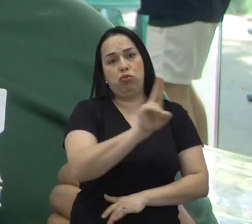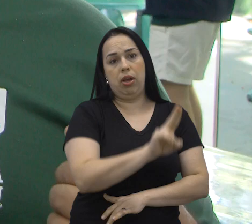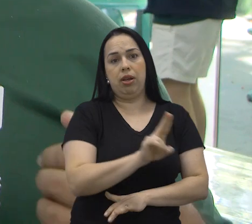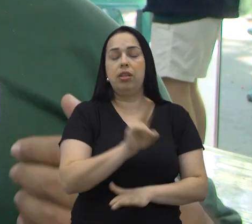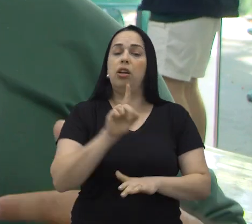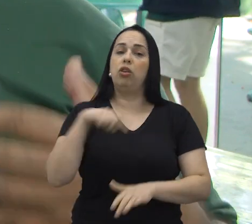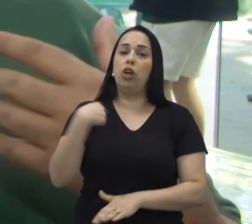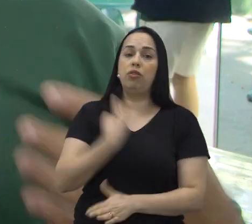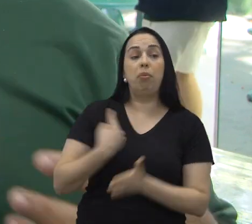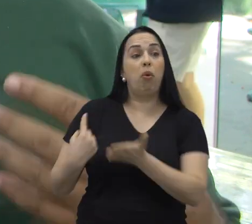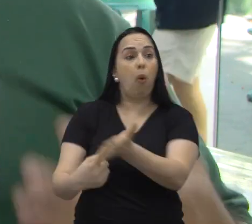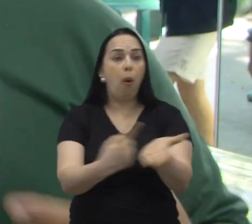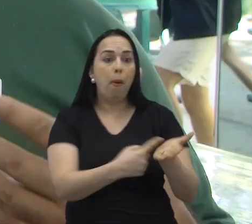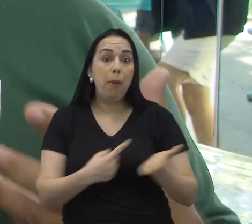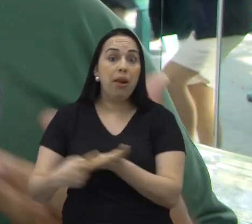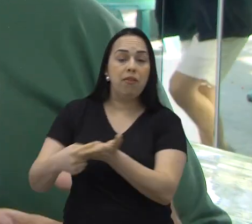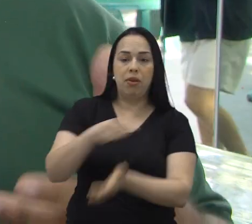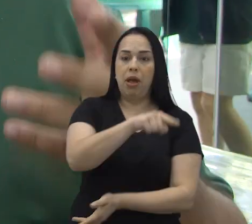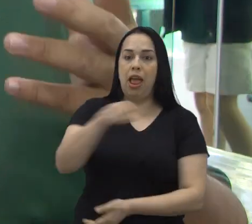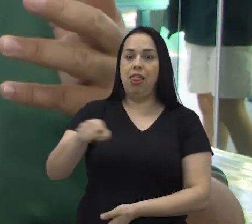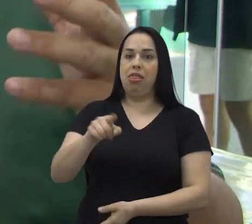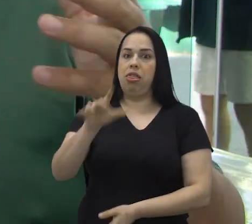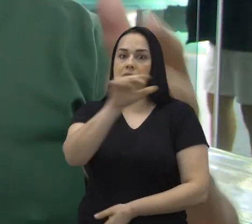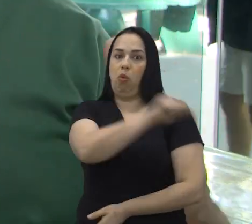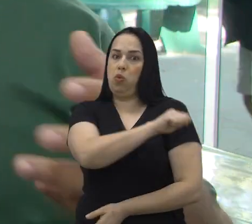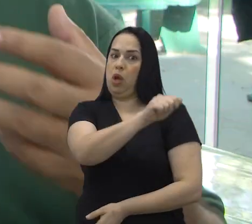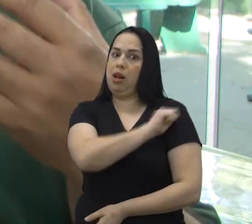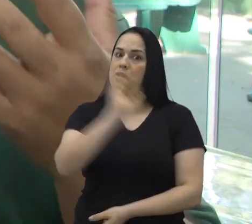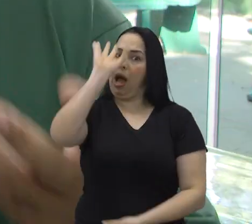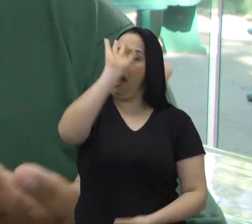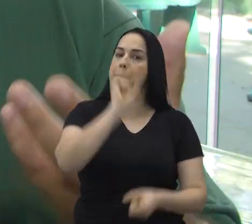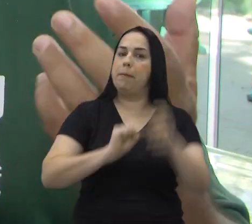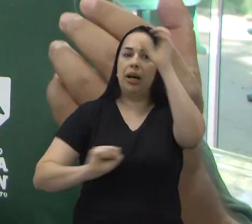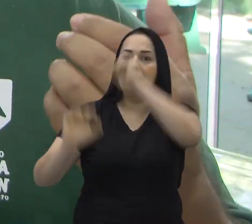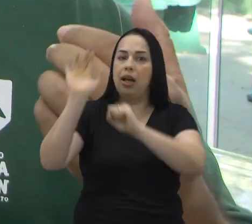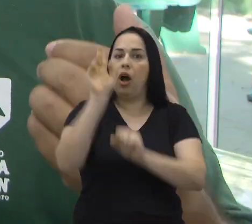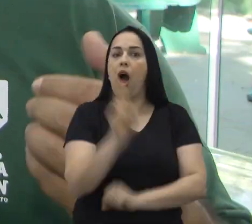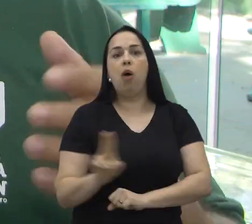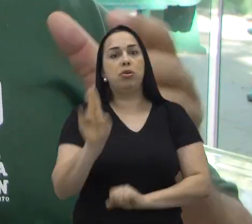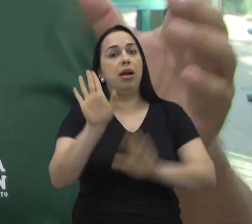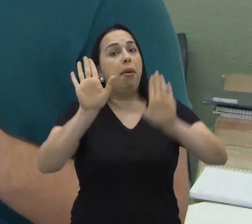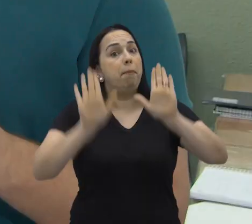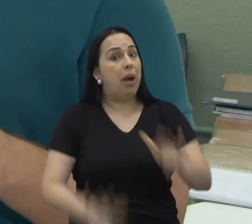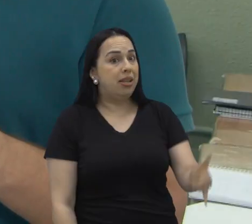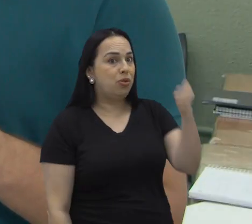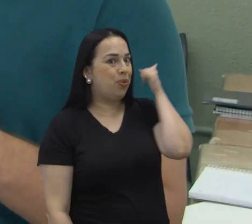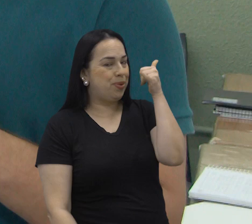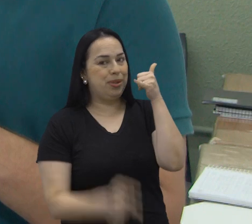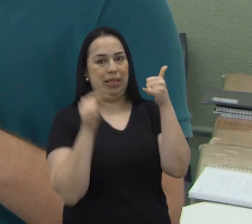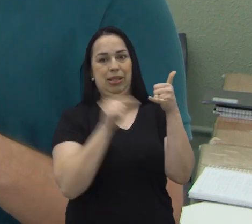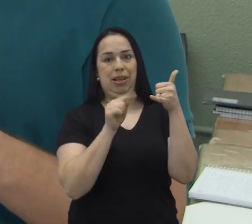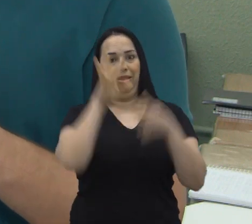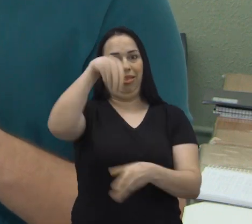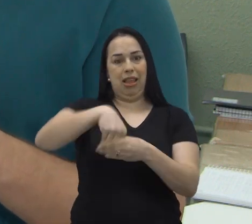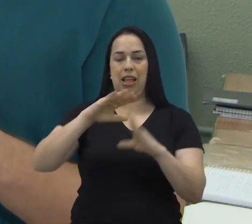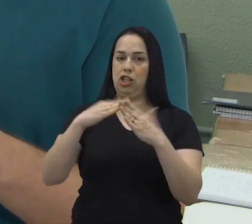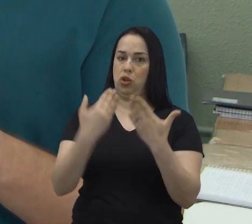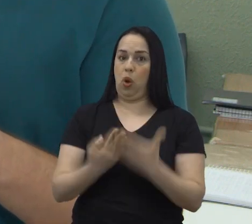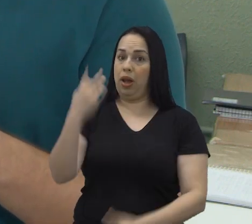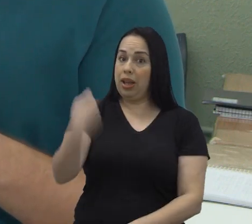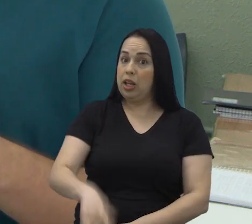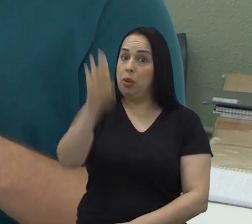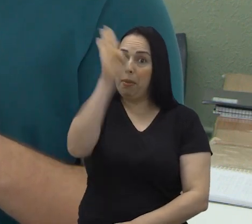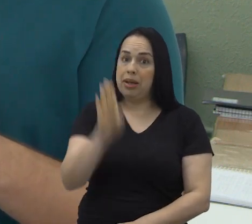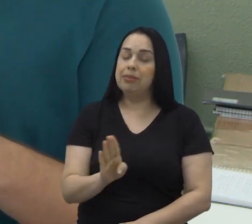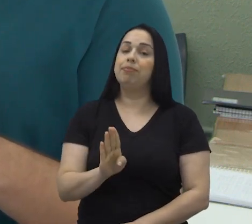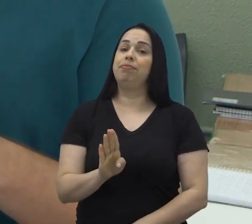livre de celular. Então a gente vai trabalhando com eles para que eles entendam, aprendam a utilizar o celular. Pois é, mas o uso do celular